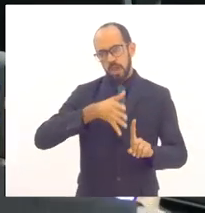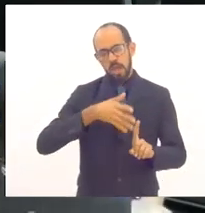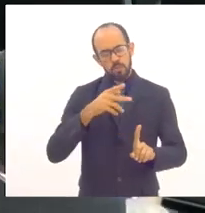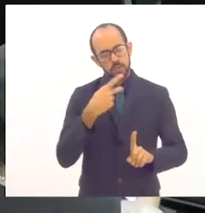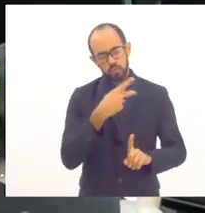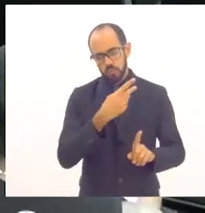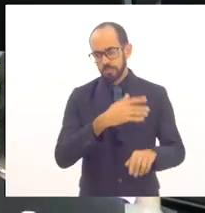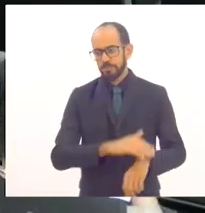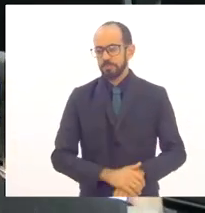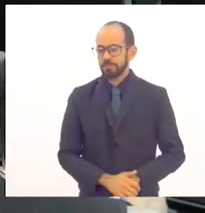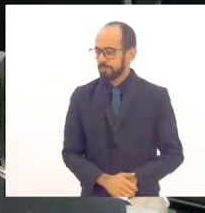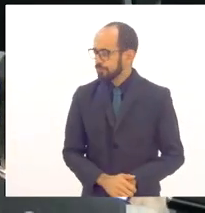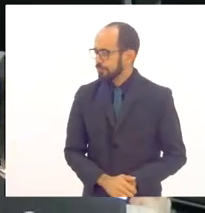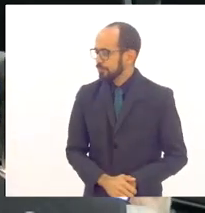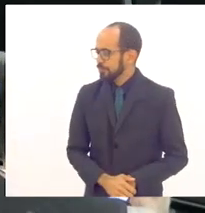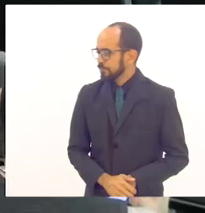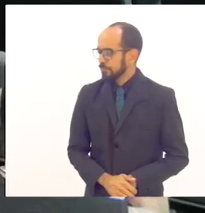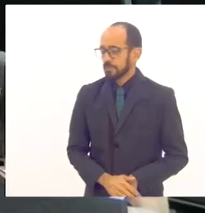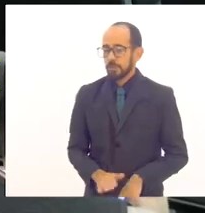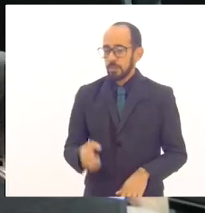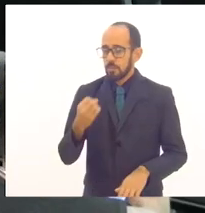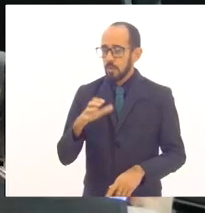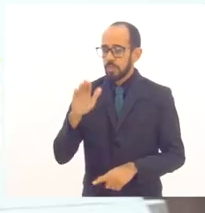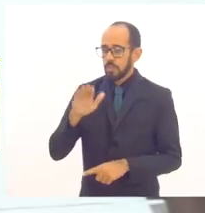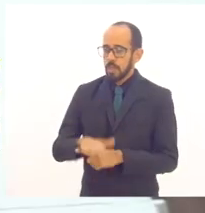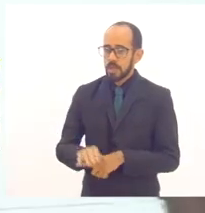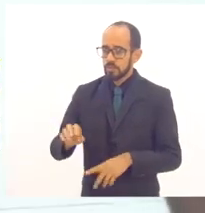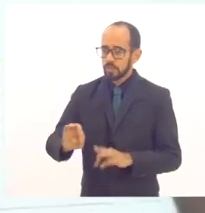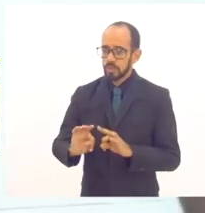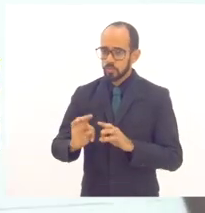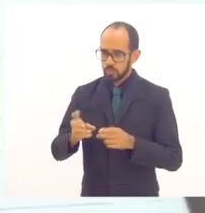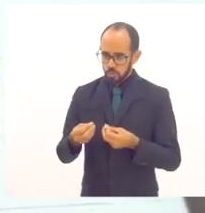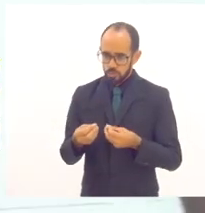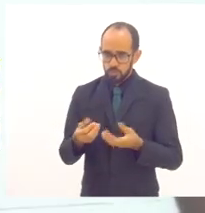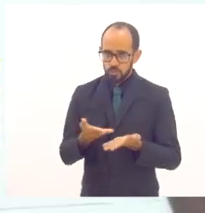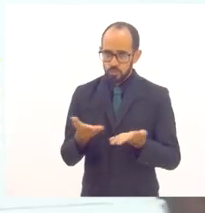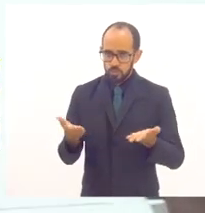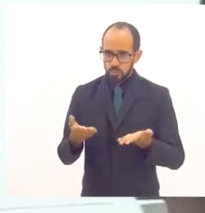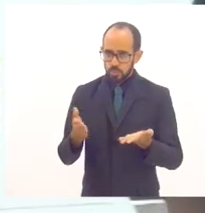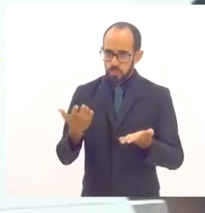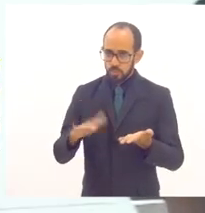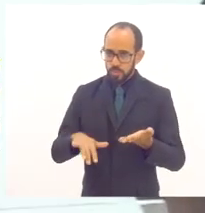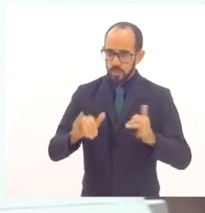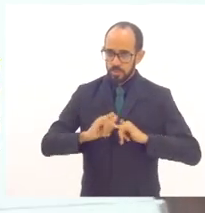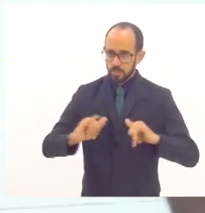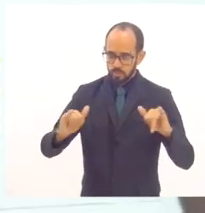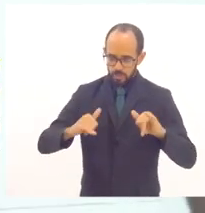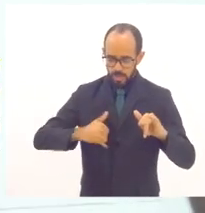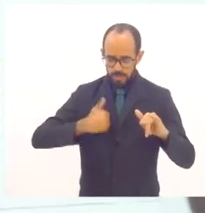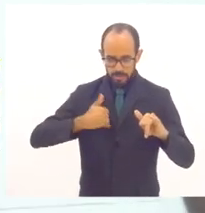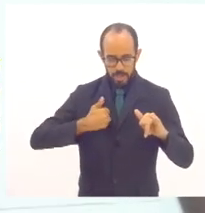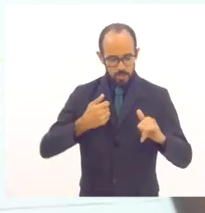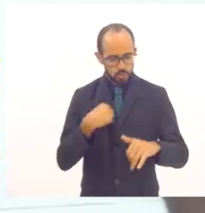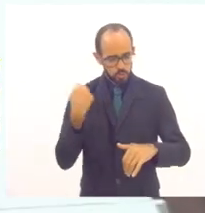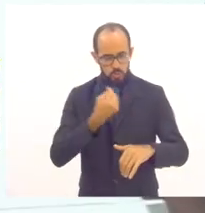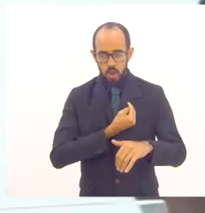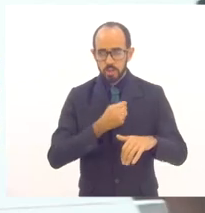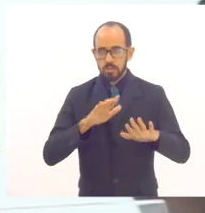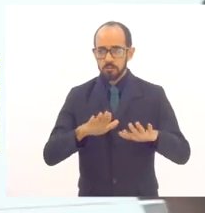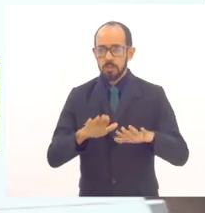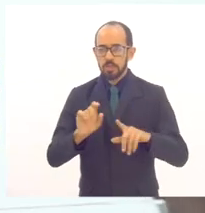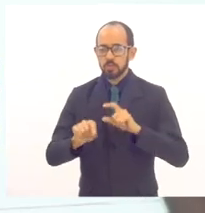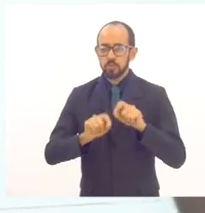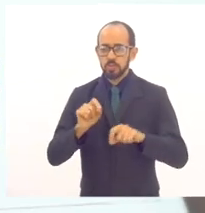completamente sua. Obrigada. Boa tarde a todos. Eu não quero denunciar a minha idade nem a sua, mas quando eu era do